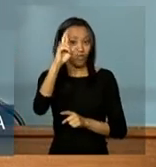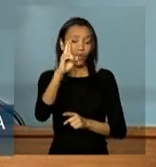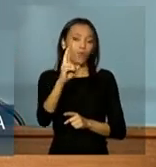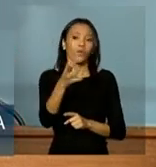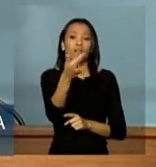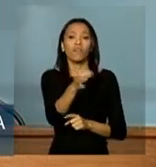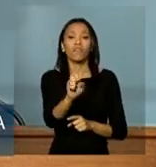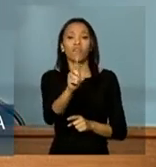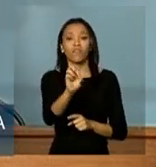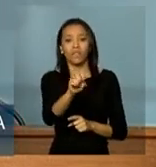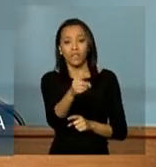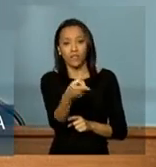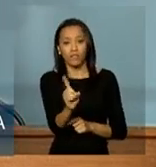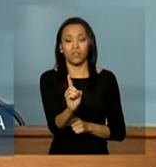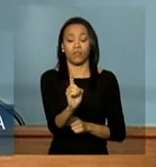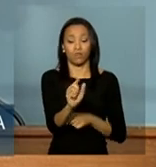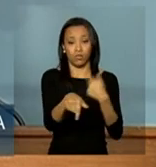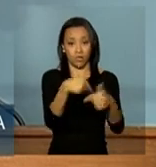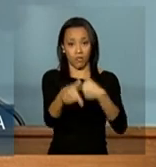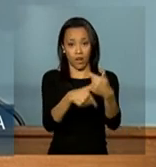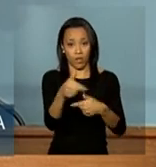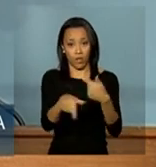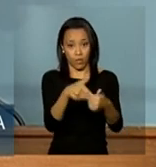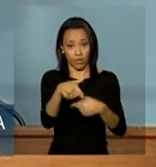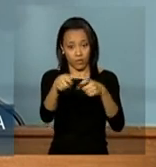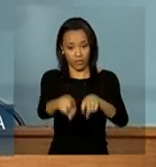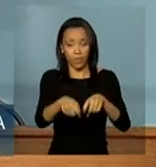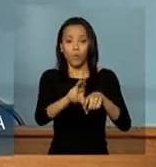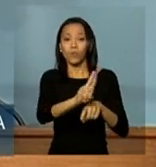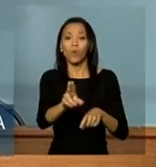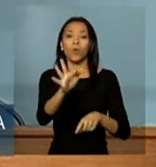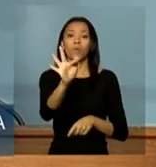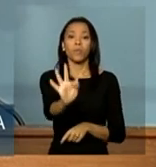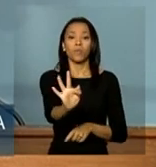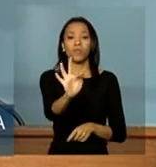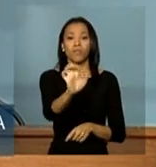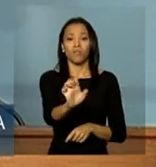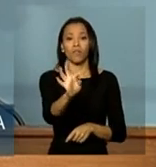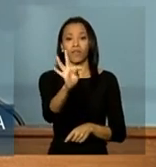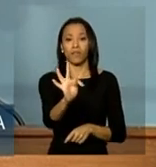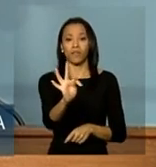dos Trabalhadores da Agricultura Familiar, da FETAG, Rio Grande do Sul.